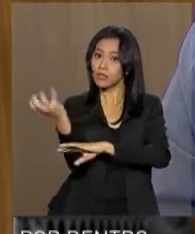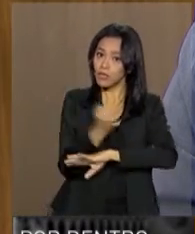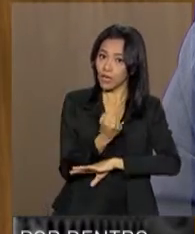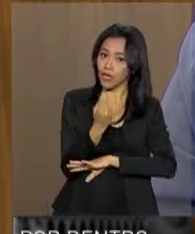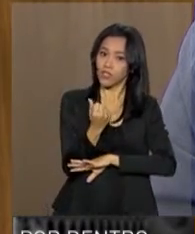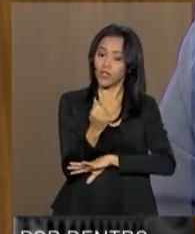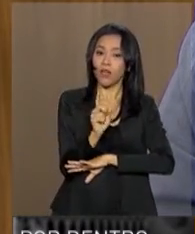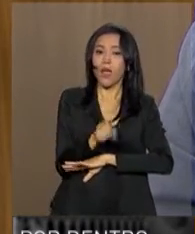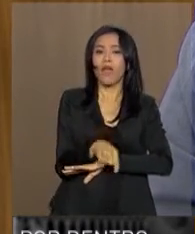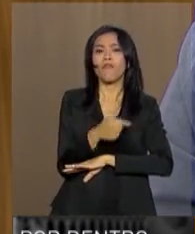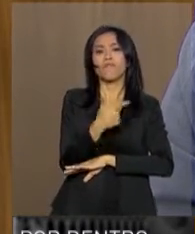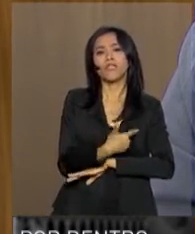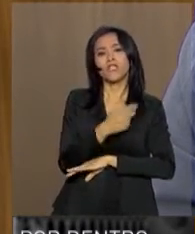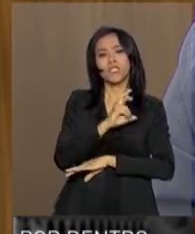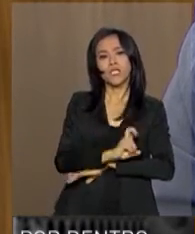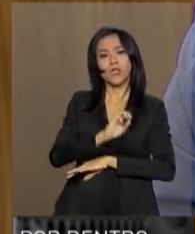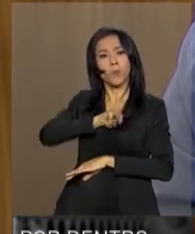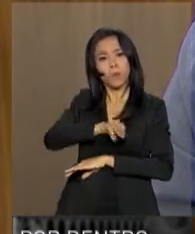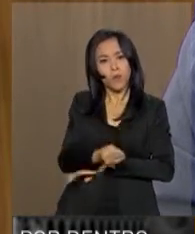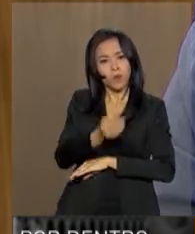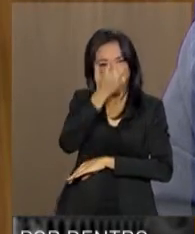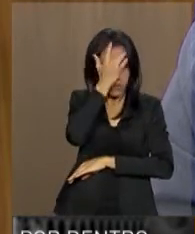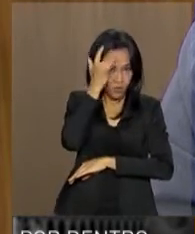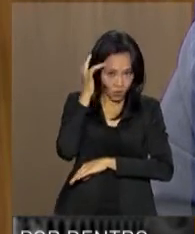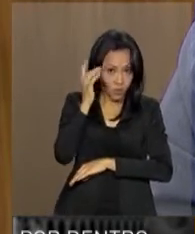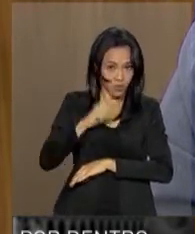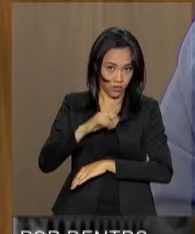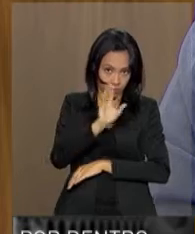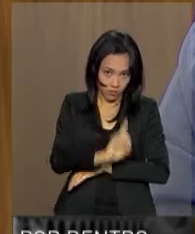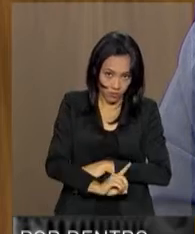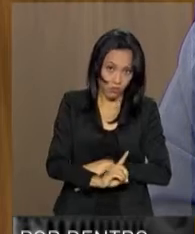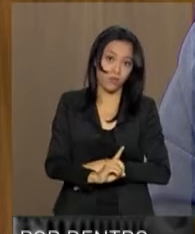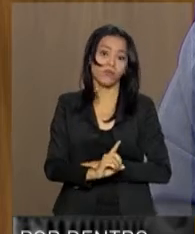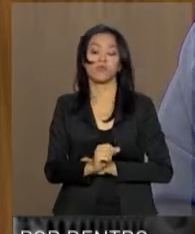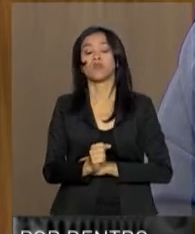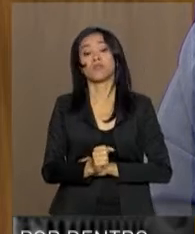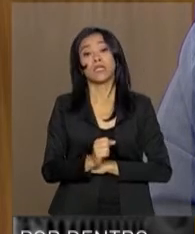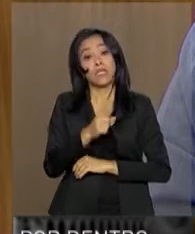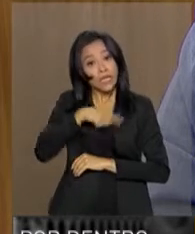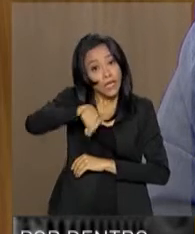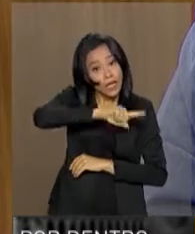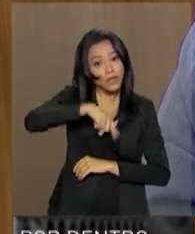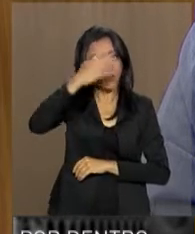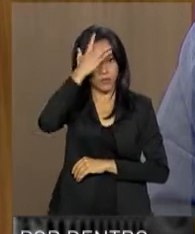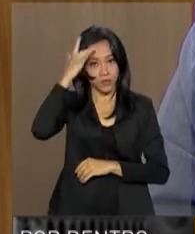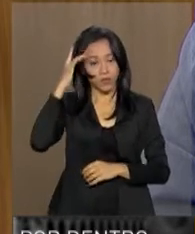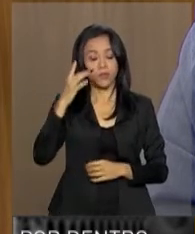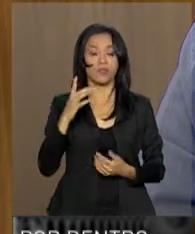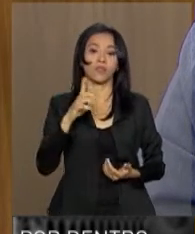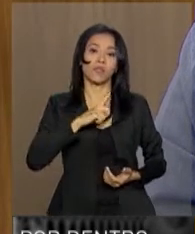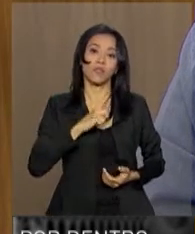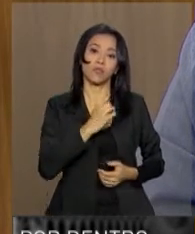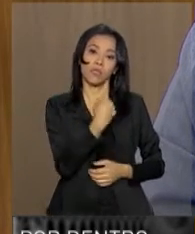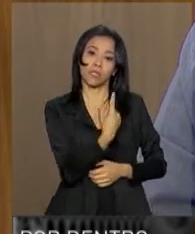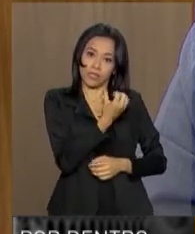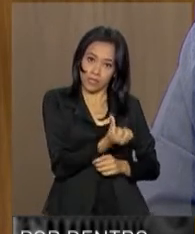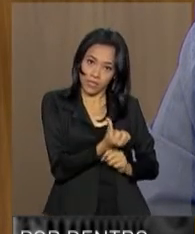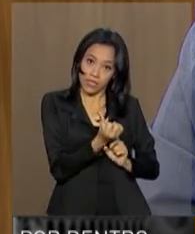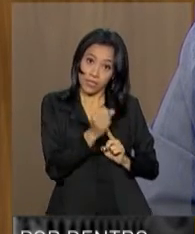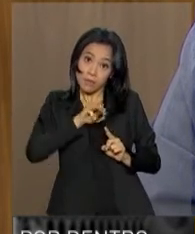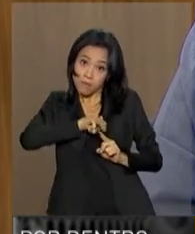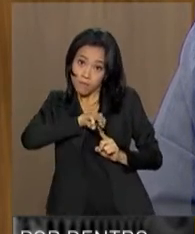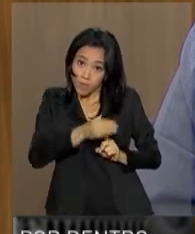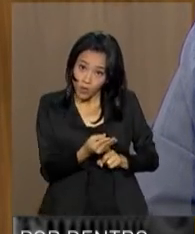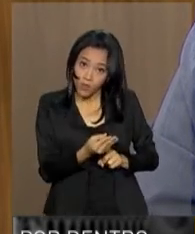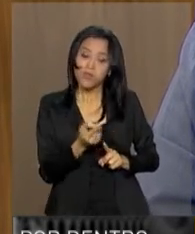25 milhões de cotistas é desses cotistas nós temos 16 milhões que está em